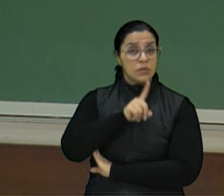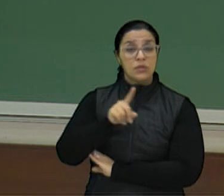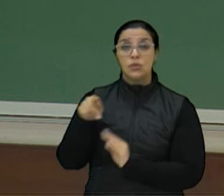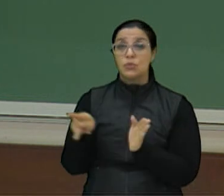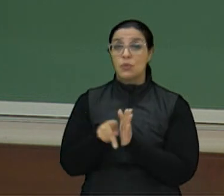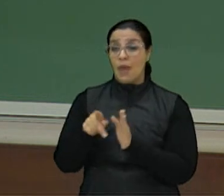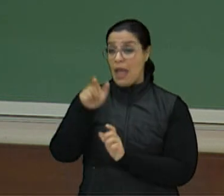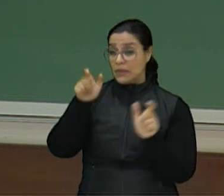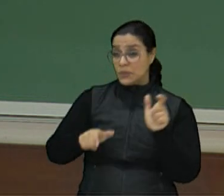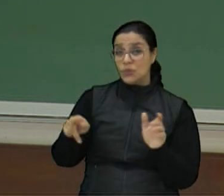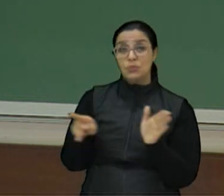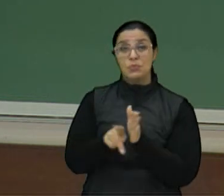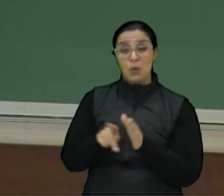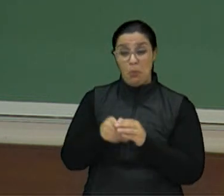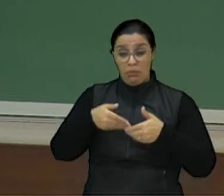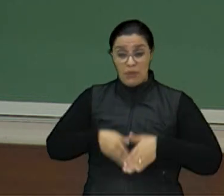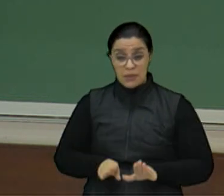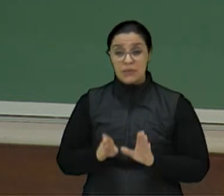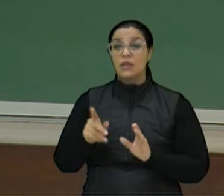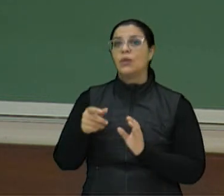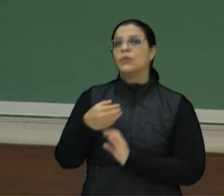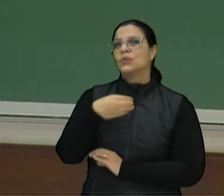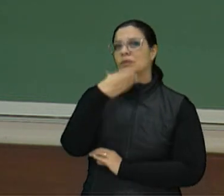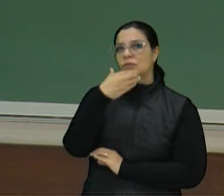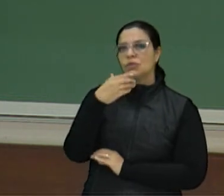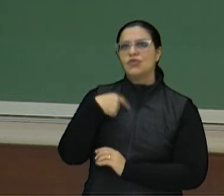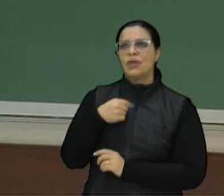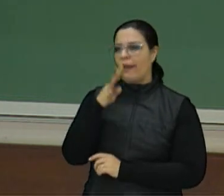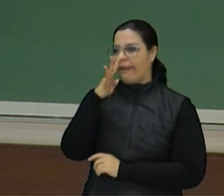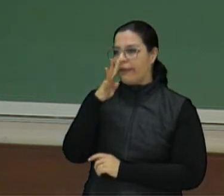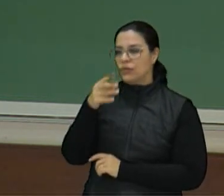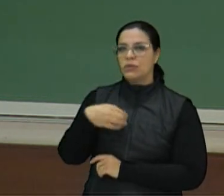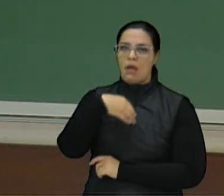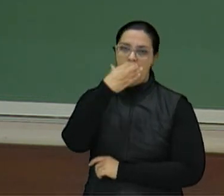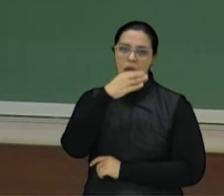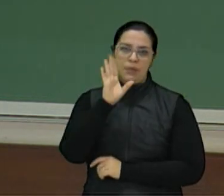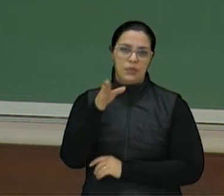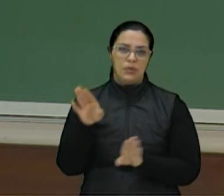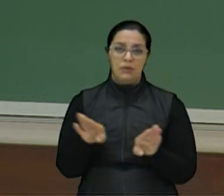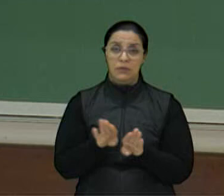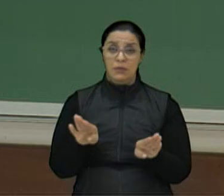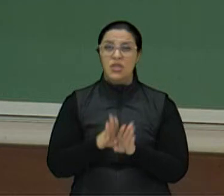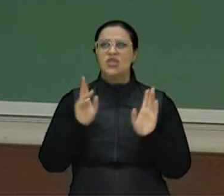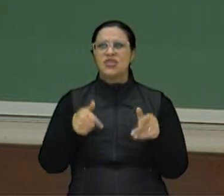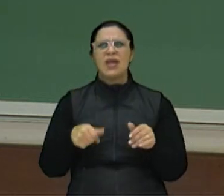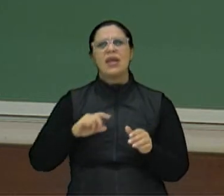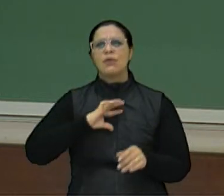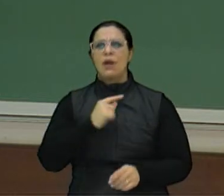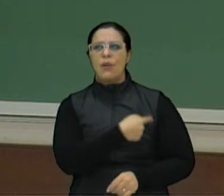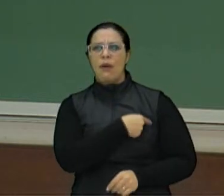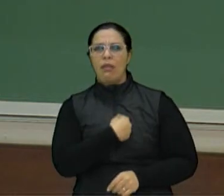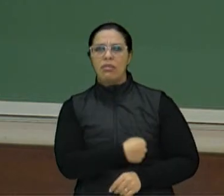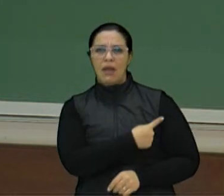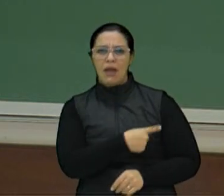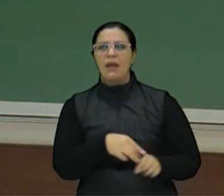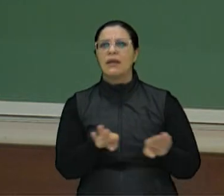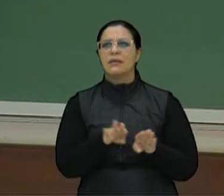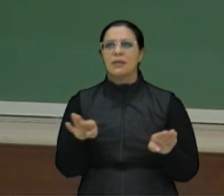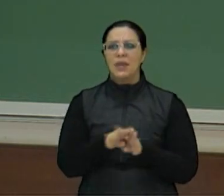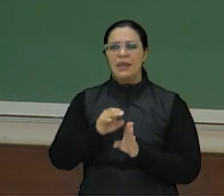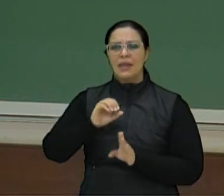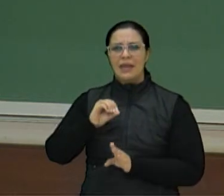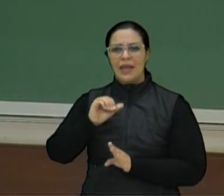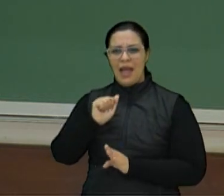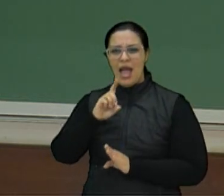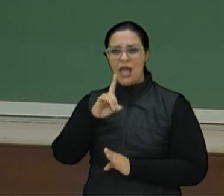consumidor estadunidense já criticou a Apple para isso. Também como já criticou a Nike, como já criticou a Adidas